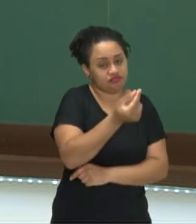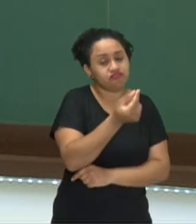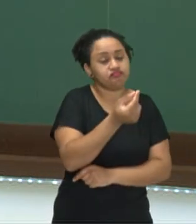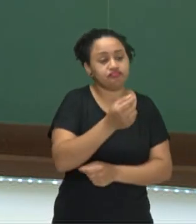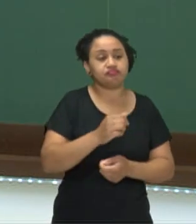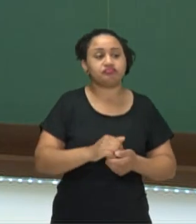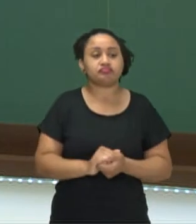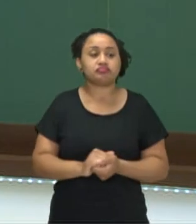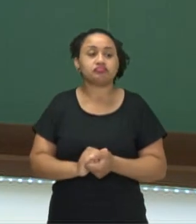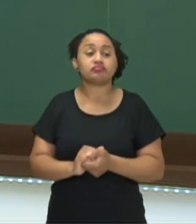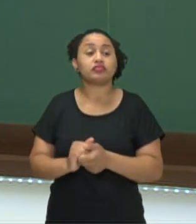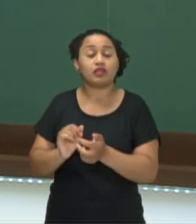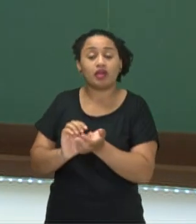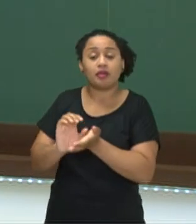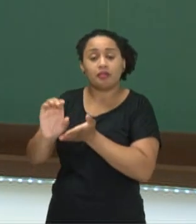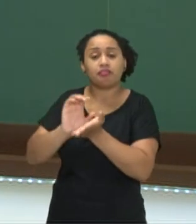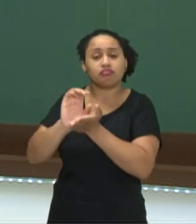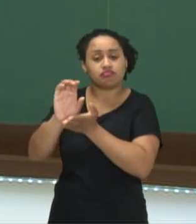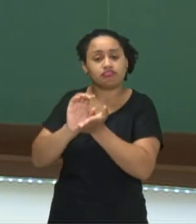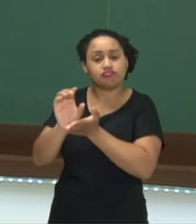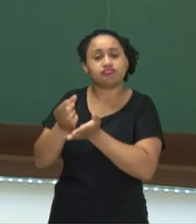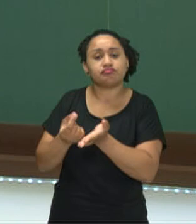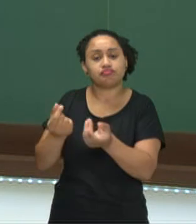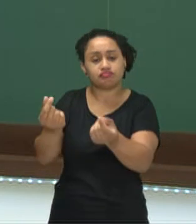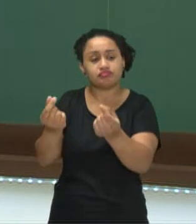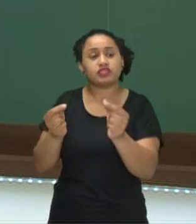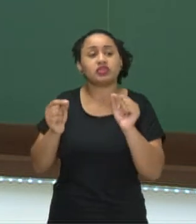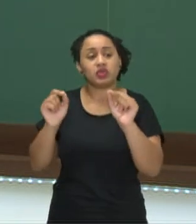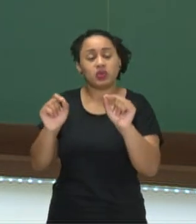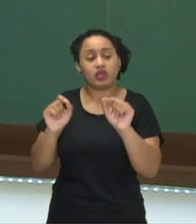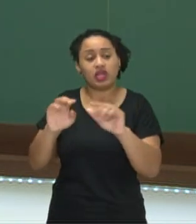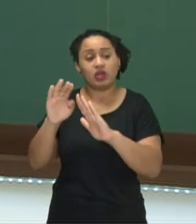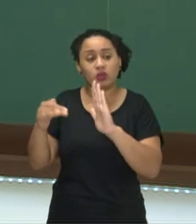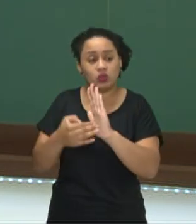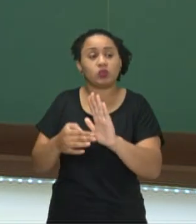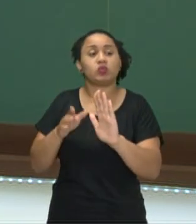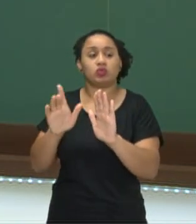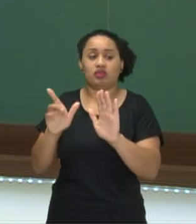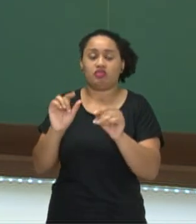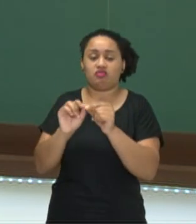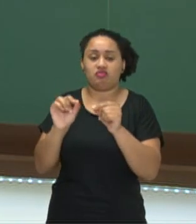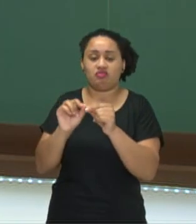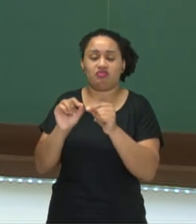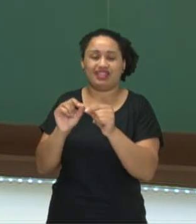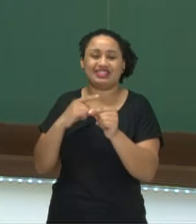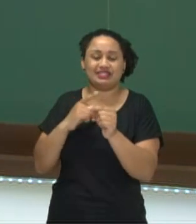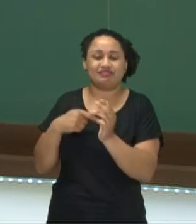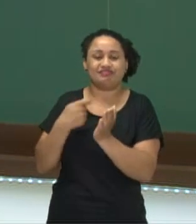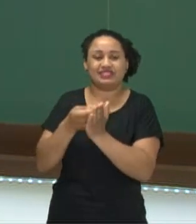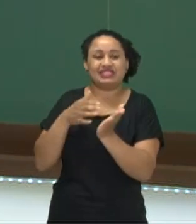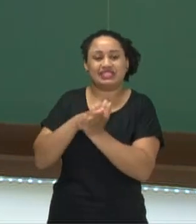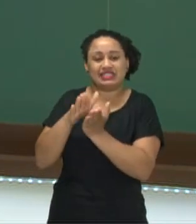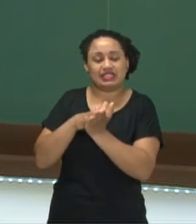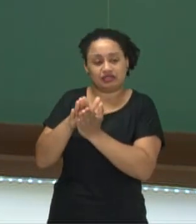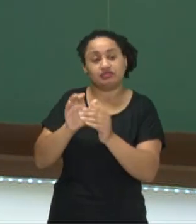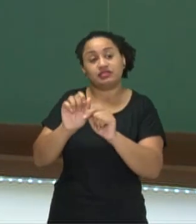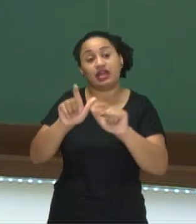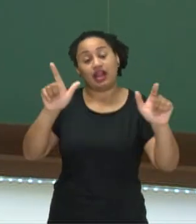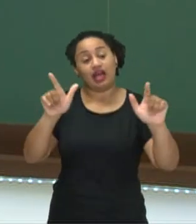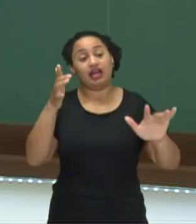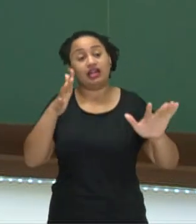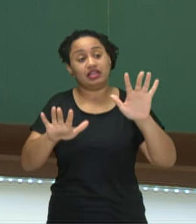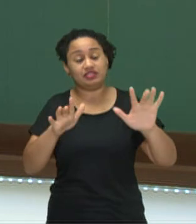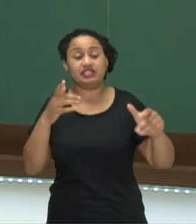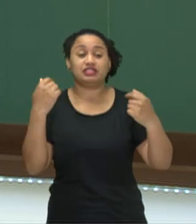detentor. Um passivo financeiro, por outro lado, é tudo aquilo que gera uma despesa. Claro que às vezes a gente